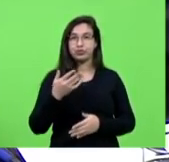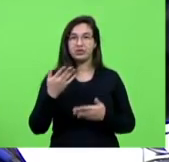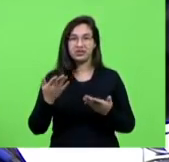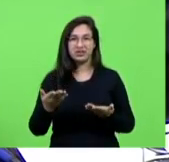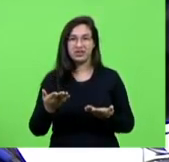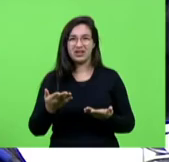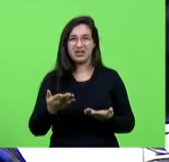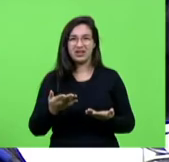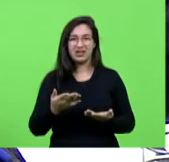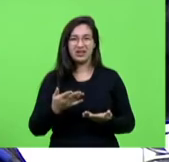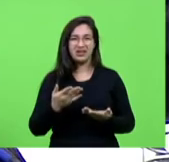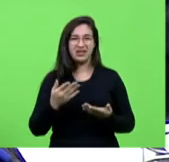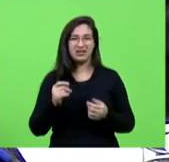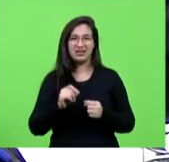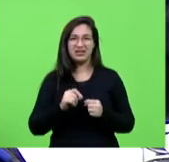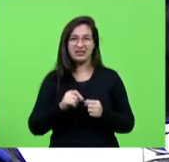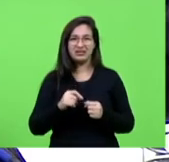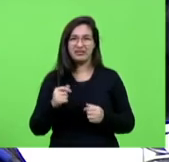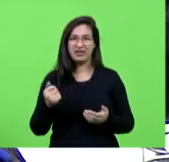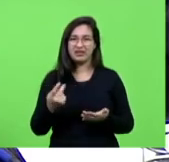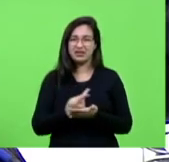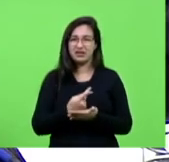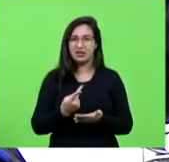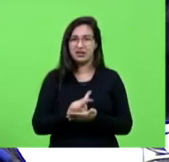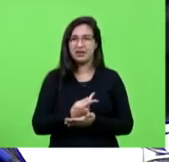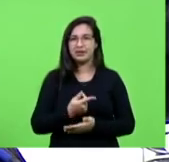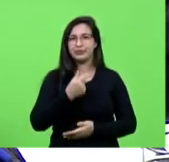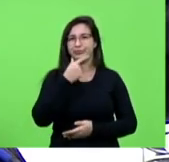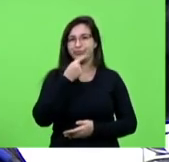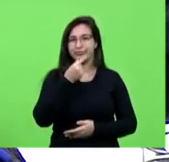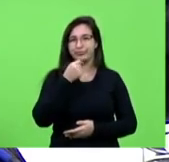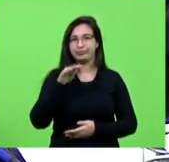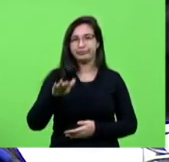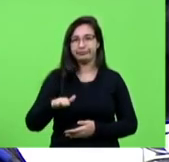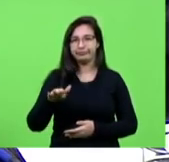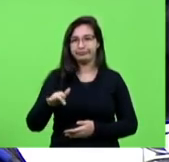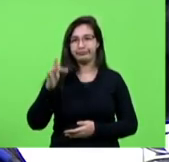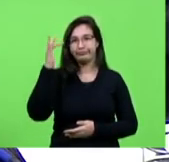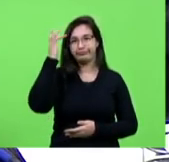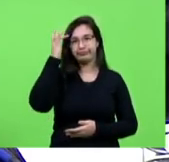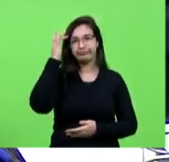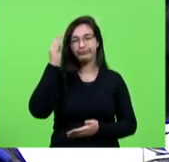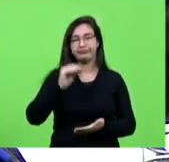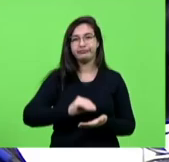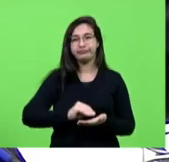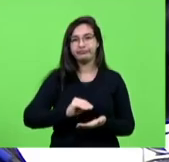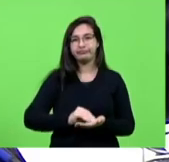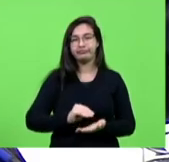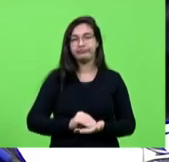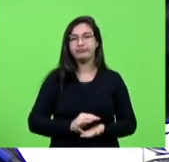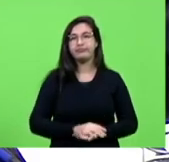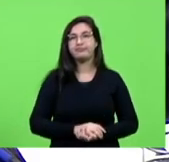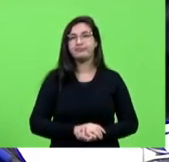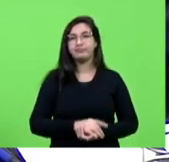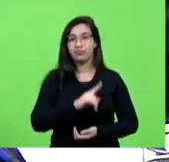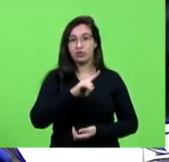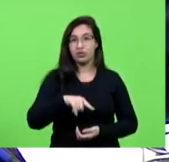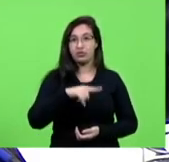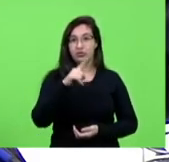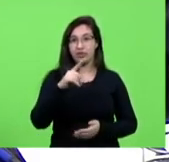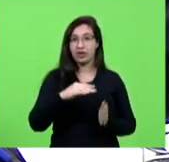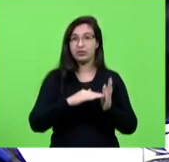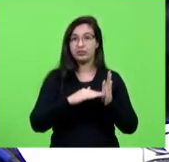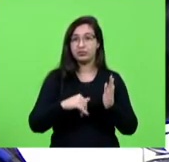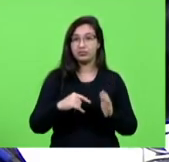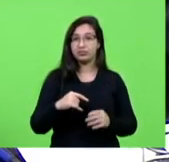babaquice aqui. Moleque! É isso que tu é, governador. Nós vamos derrubar esse veto, tu vai ter que engolir,